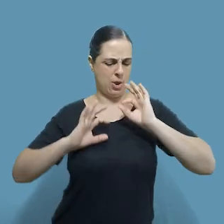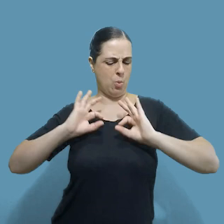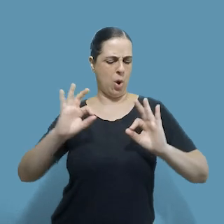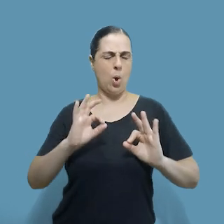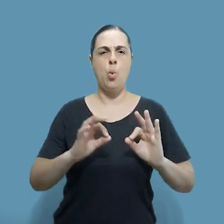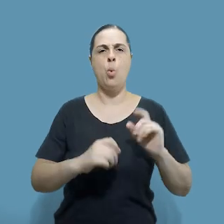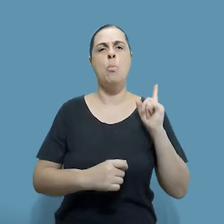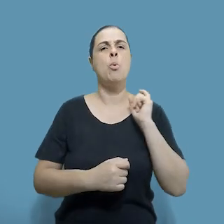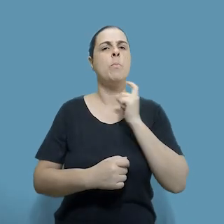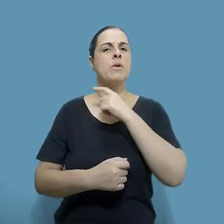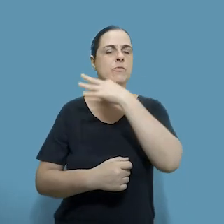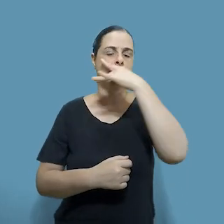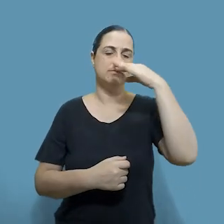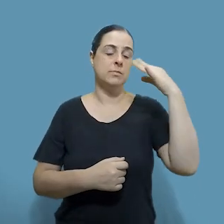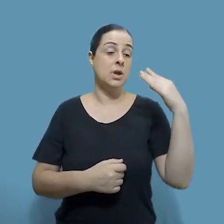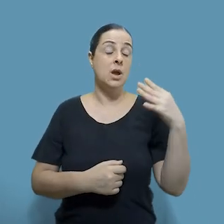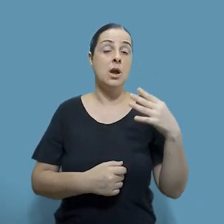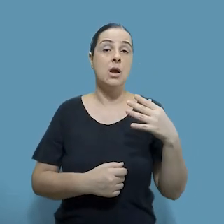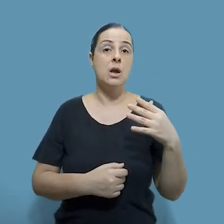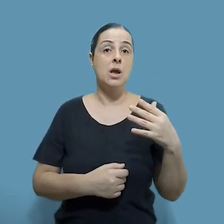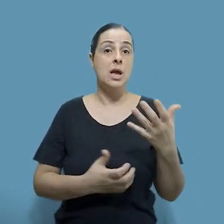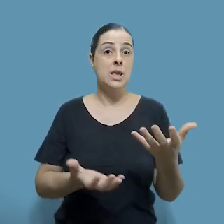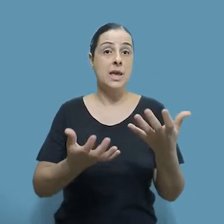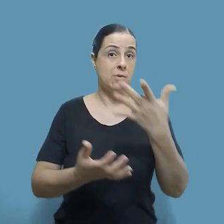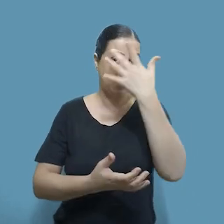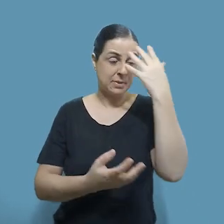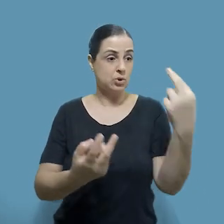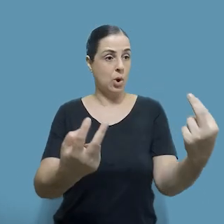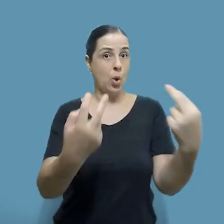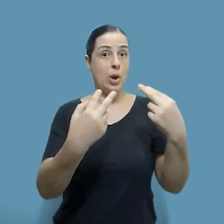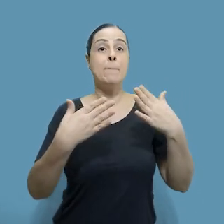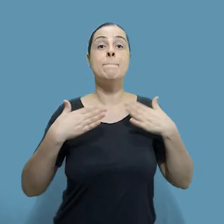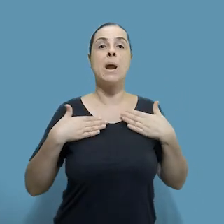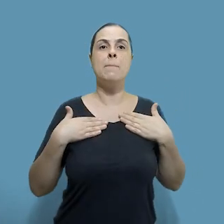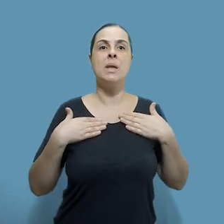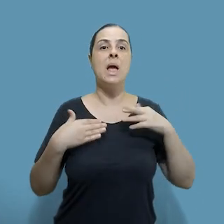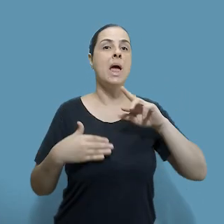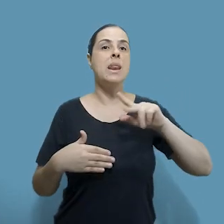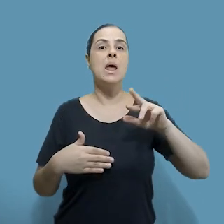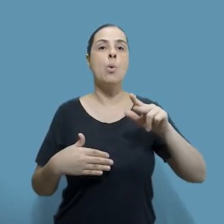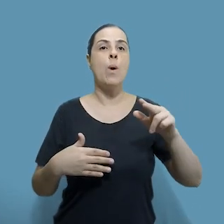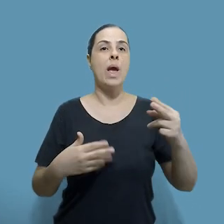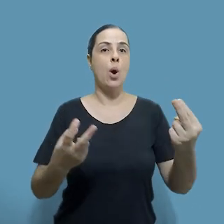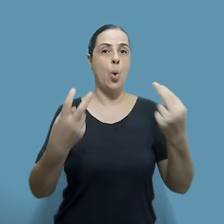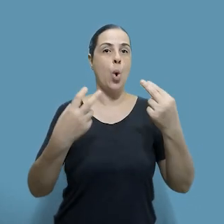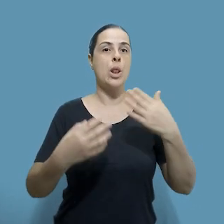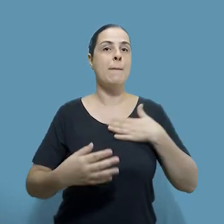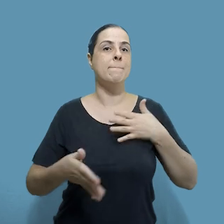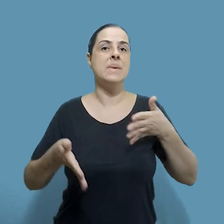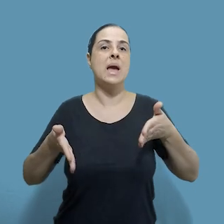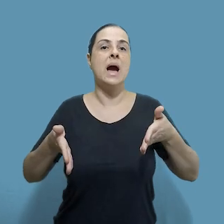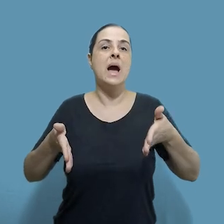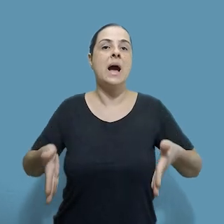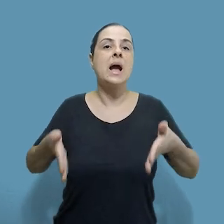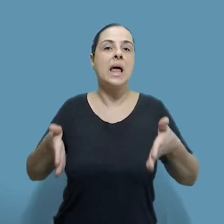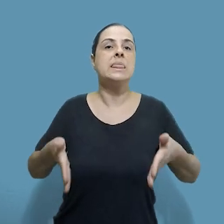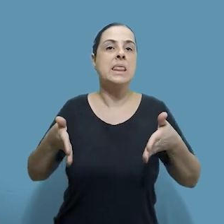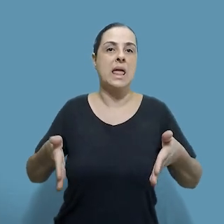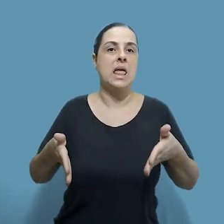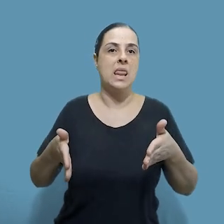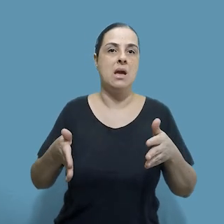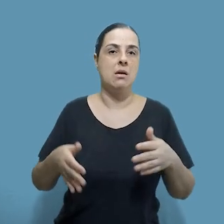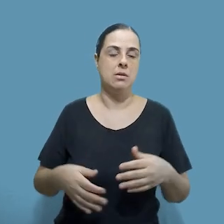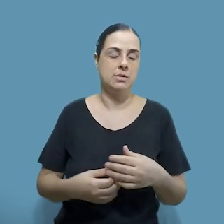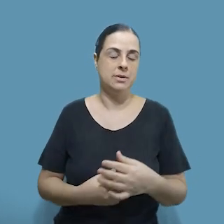pessoas veem além da cadeira, né? Eu acho que se você está trabalhando com uma pessoa com deficiência, ela está lá pelo mérito